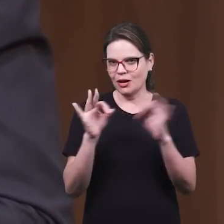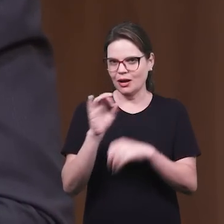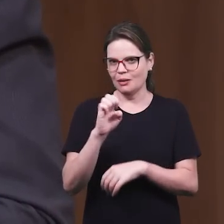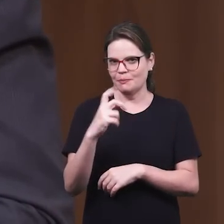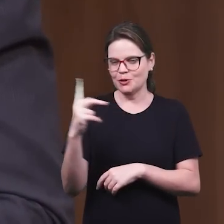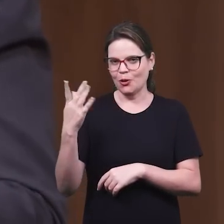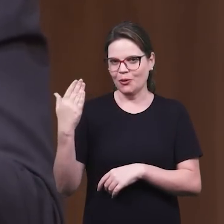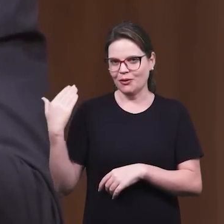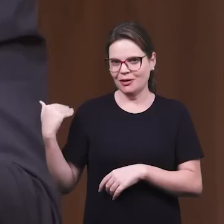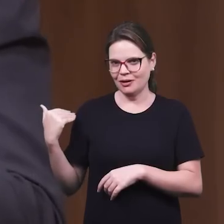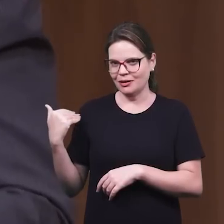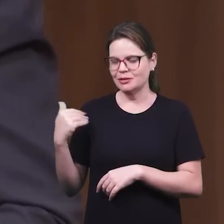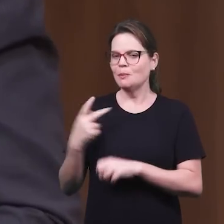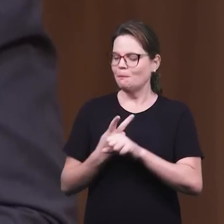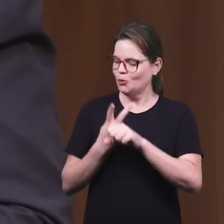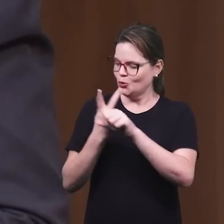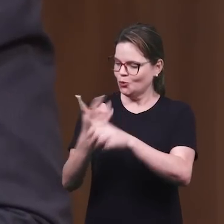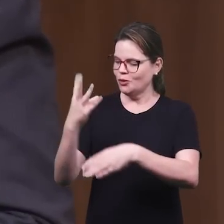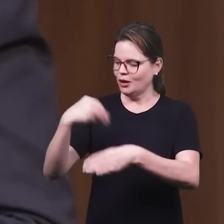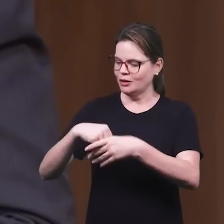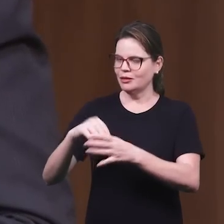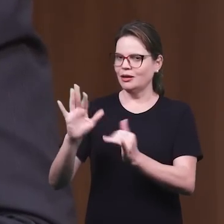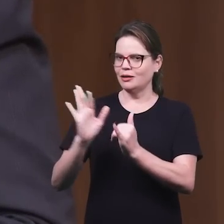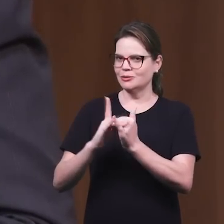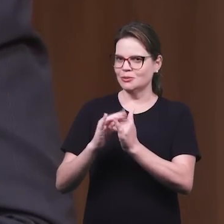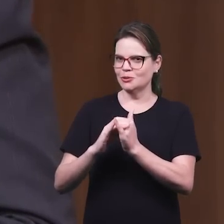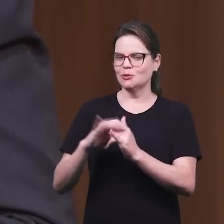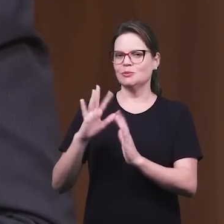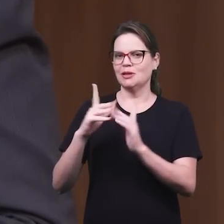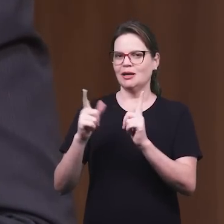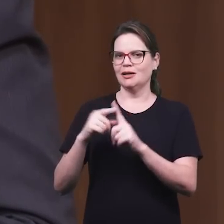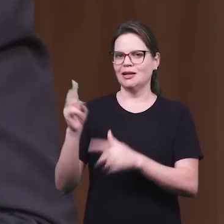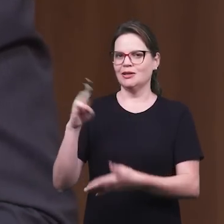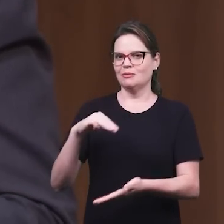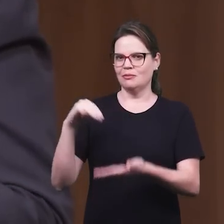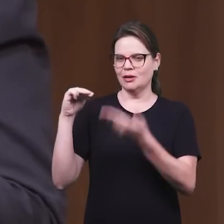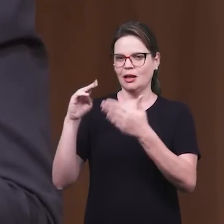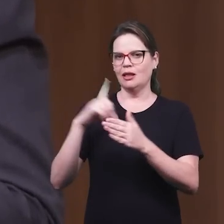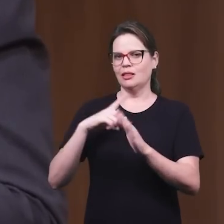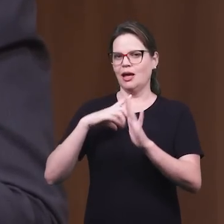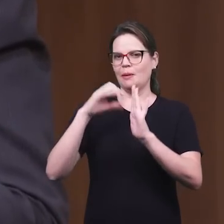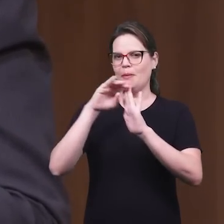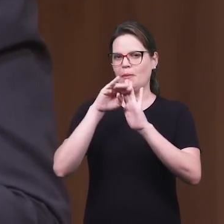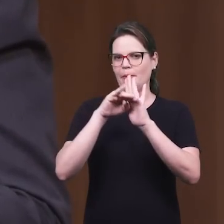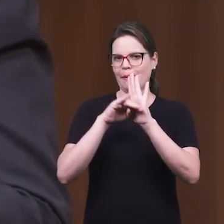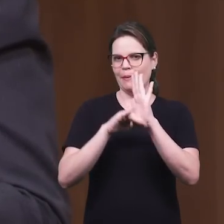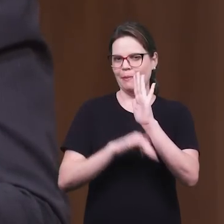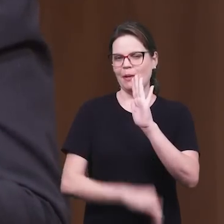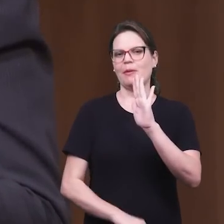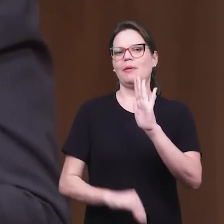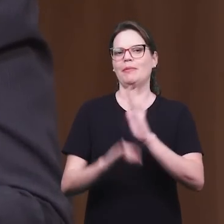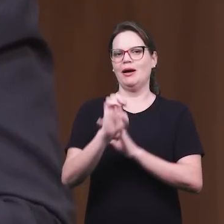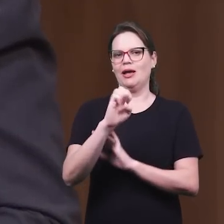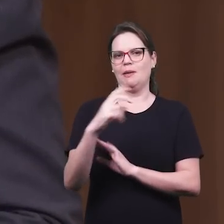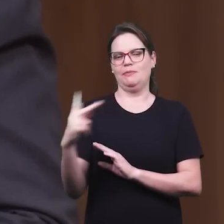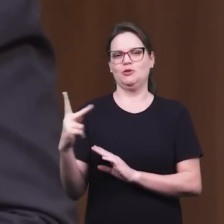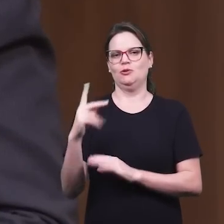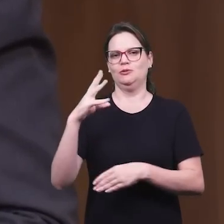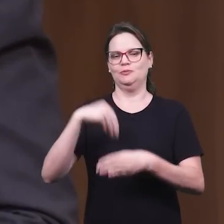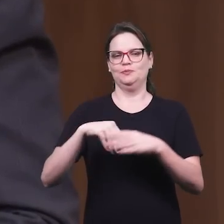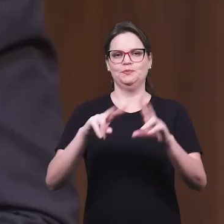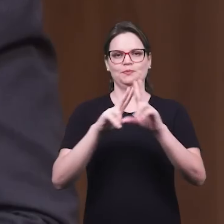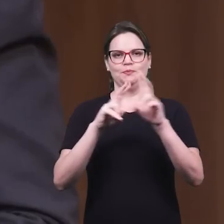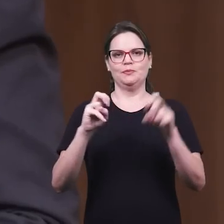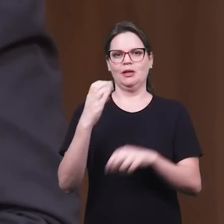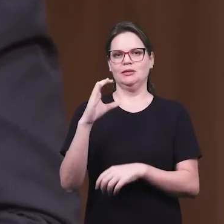episódios anteriores, faça uma busca lá no canal oficial da Igreja Cristã Maranata no YouTube, tem uma playlist com os episódios do Ciência e